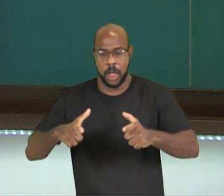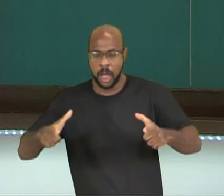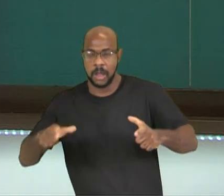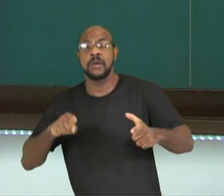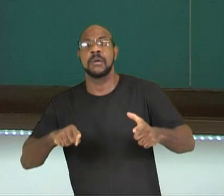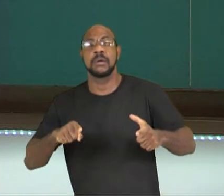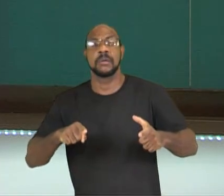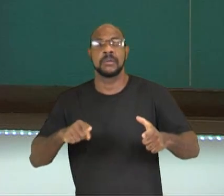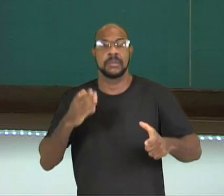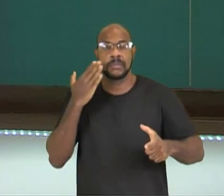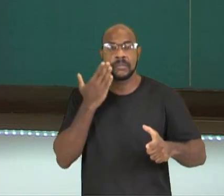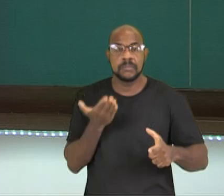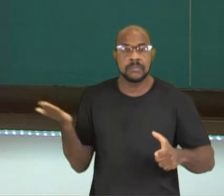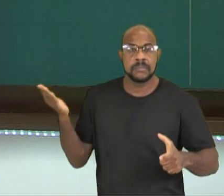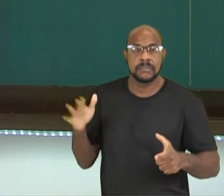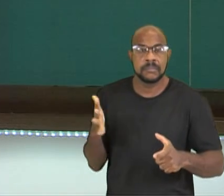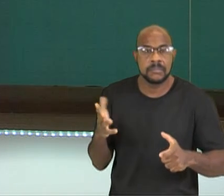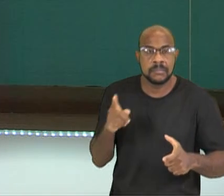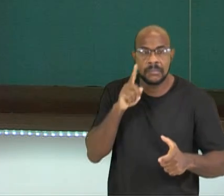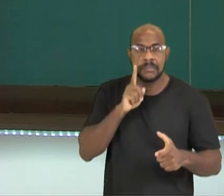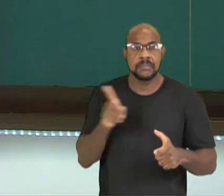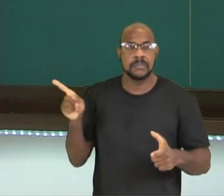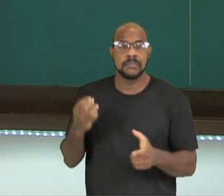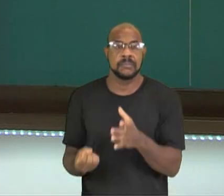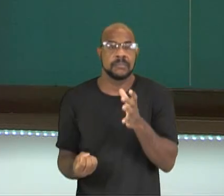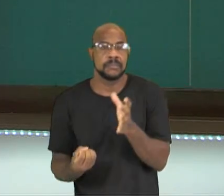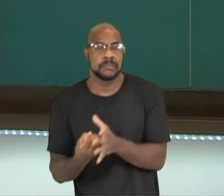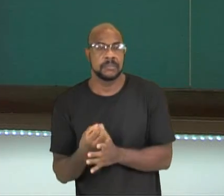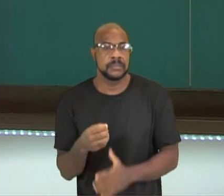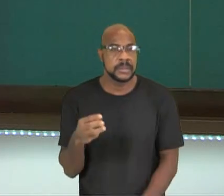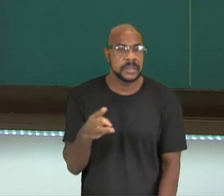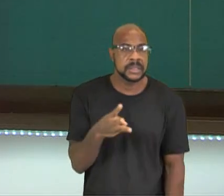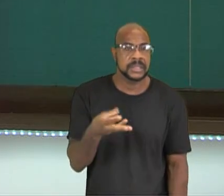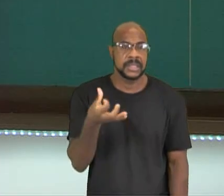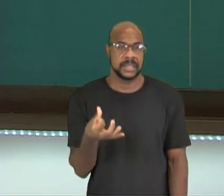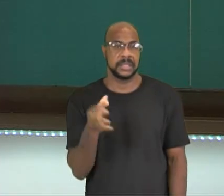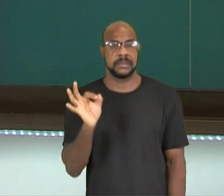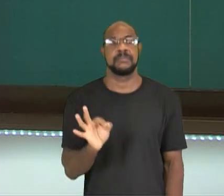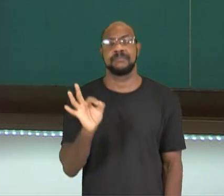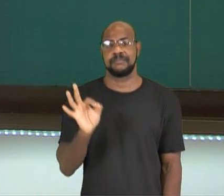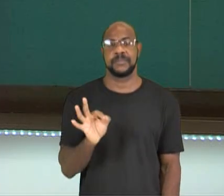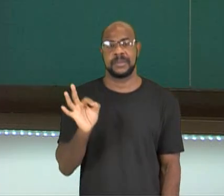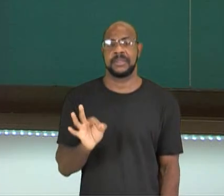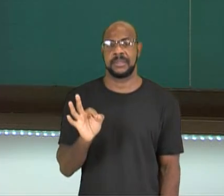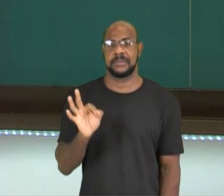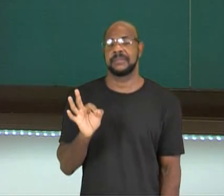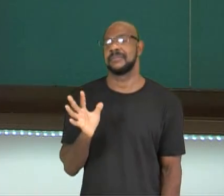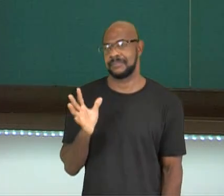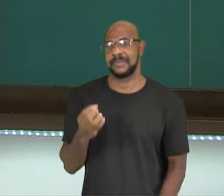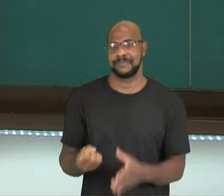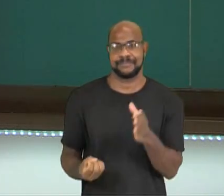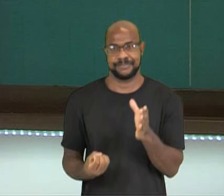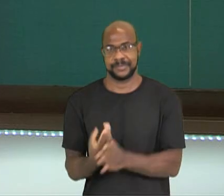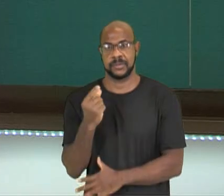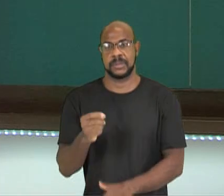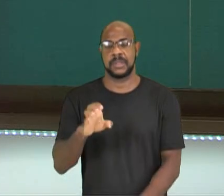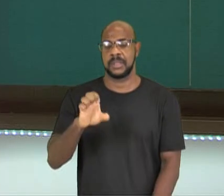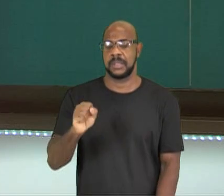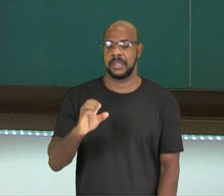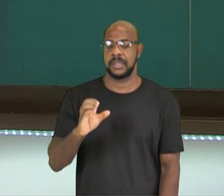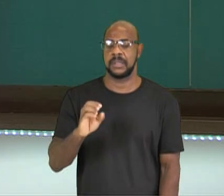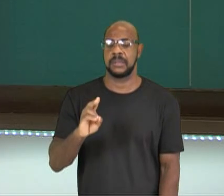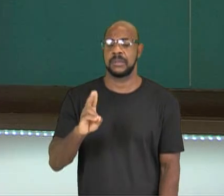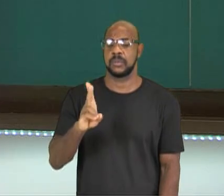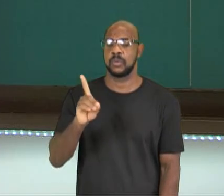brasileiro, aproximadamente, são formados ali pelos escudos cristalinos e existe uma grande exploração ali